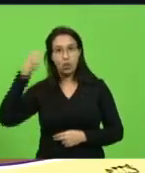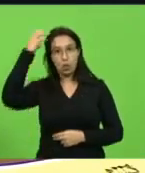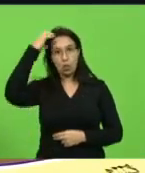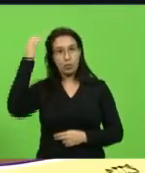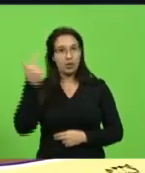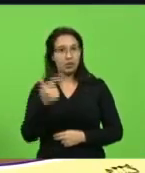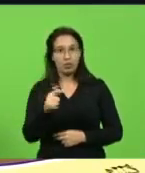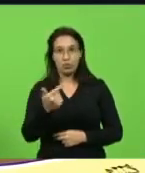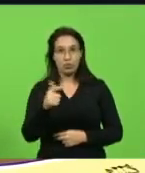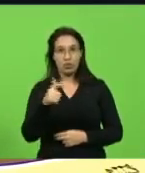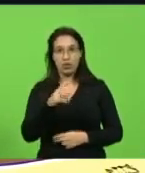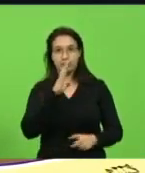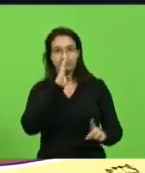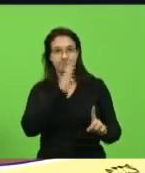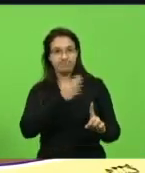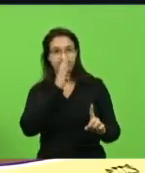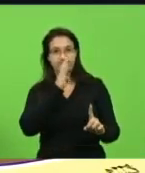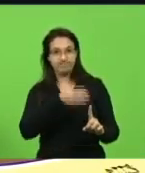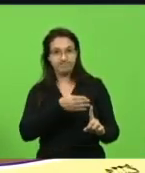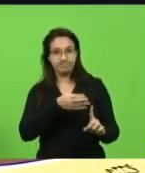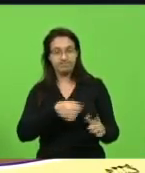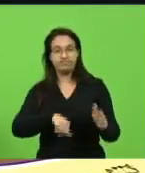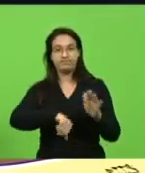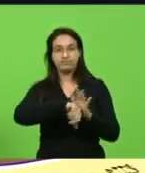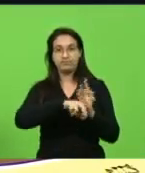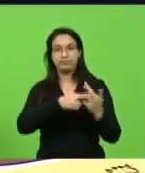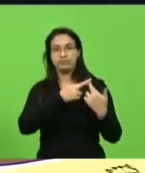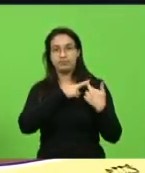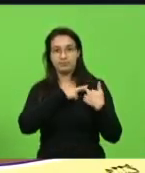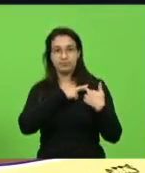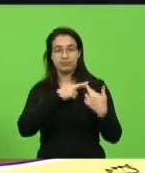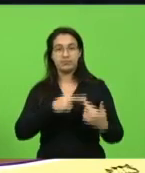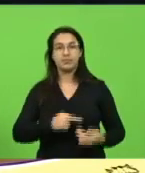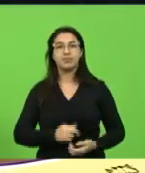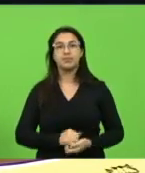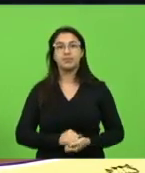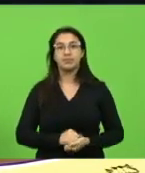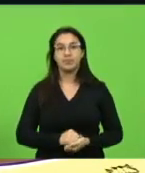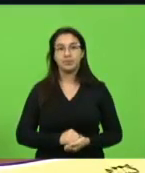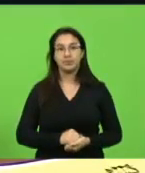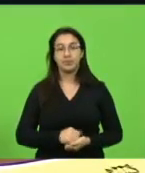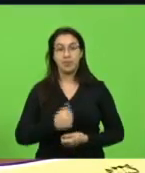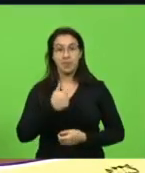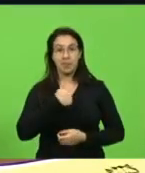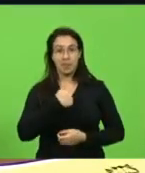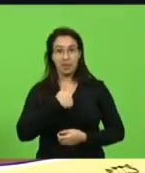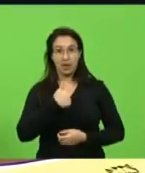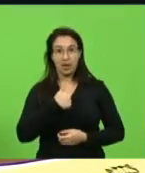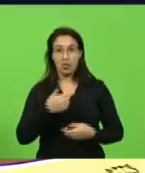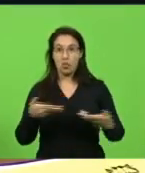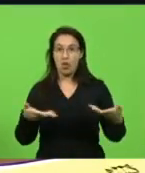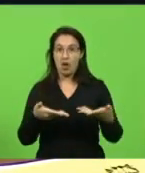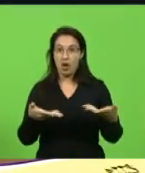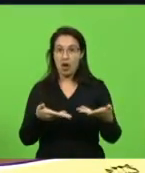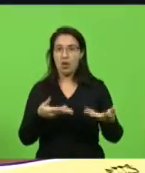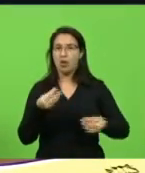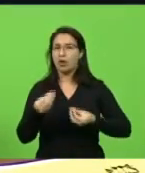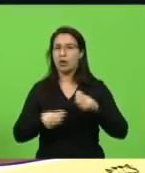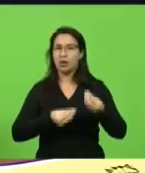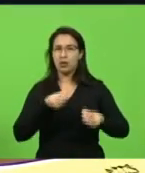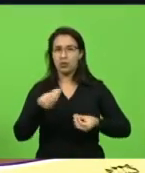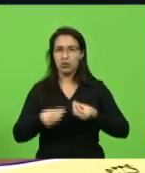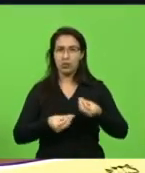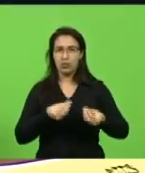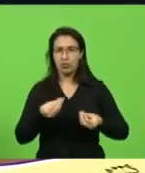acusações de crime de responsabilidade. Valho-me, neste momento, da carta de